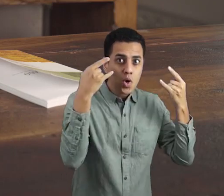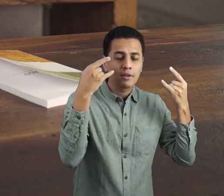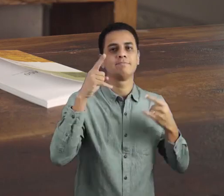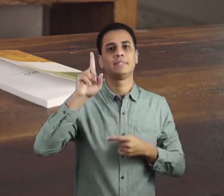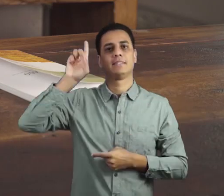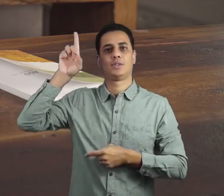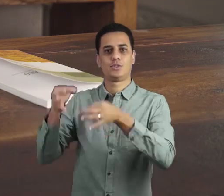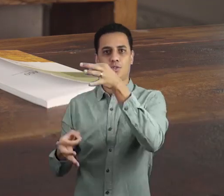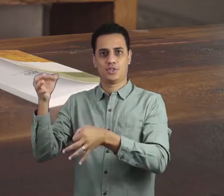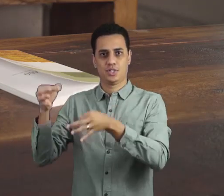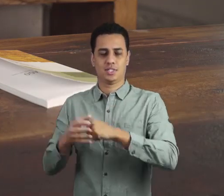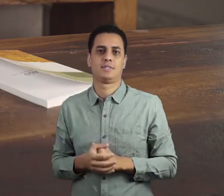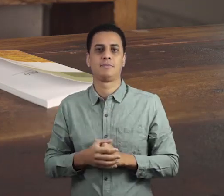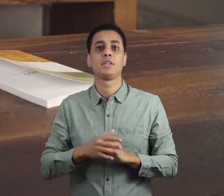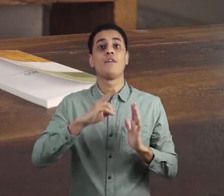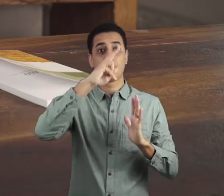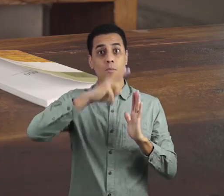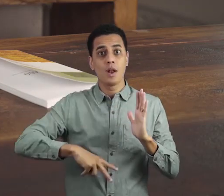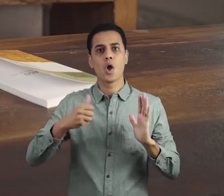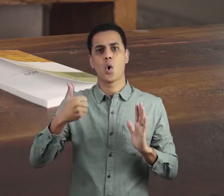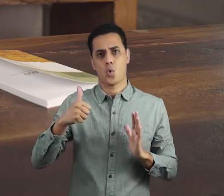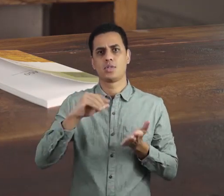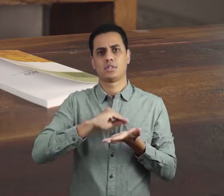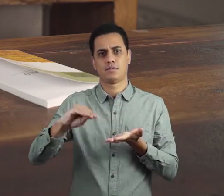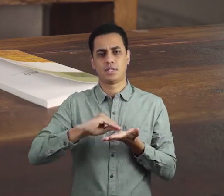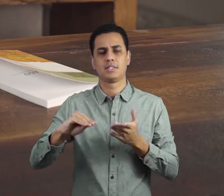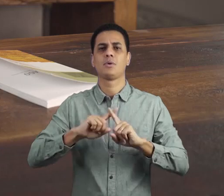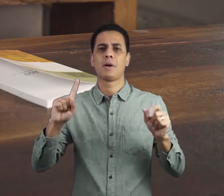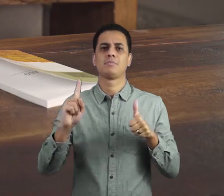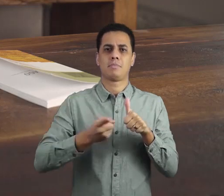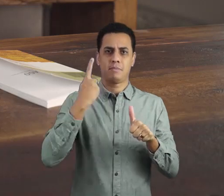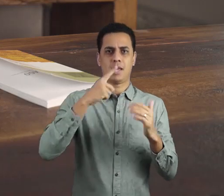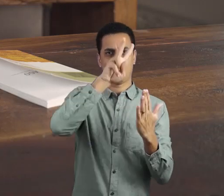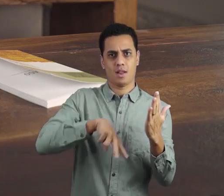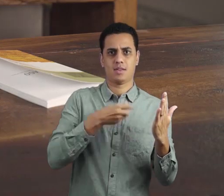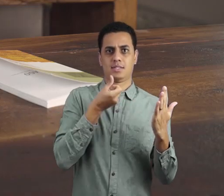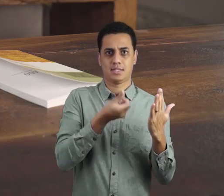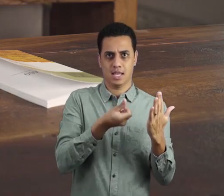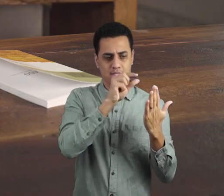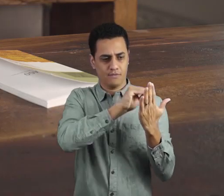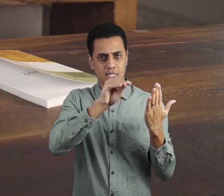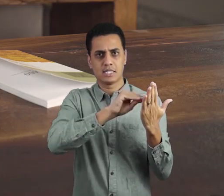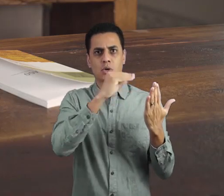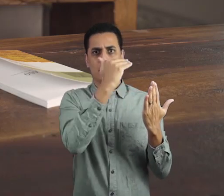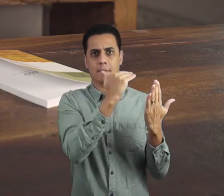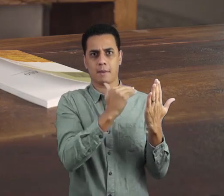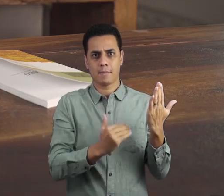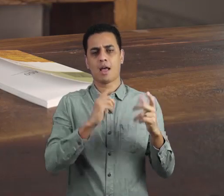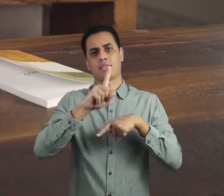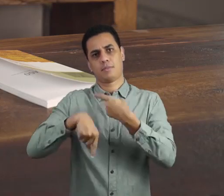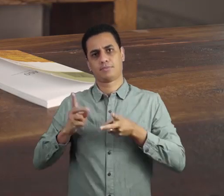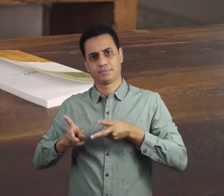você os 6 primeiros versículos. Nós vamos ler 11 versículos, mas vou ler os primeiros 6 e depois nós